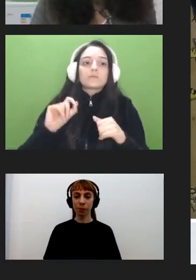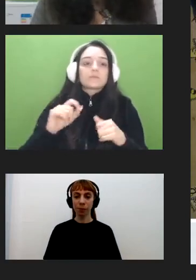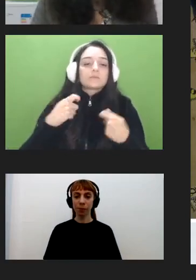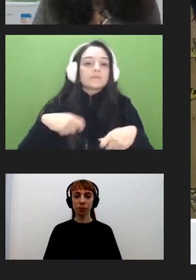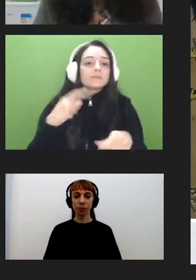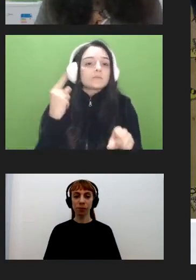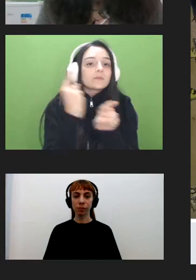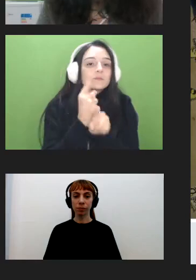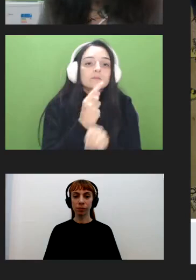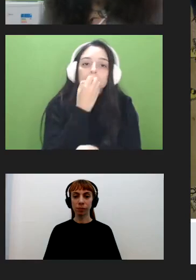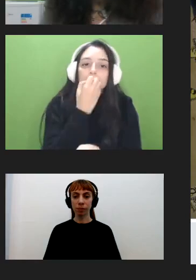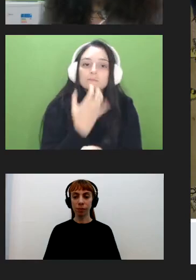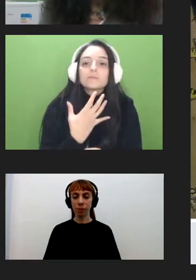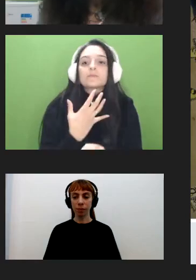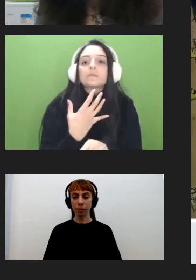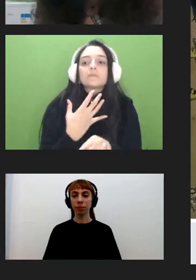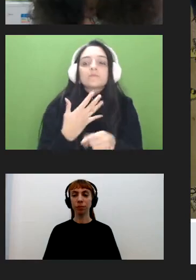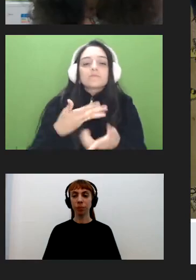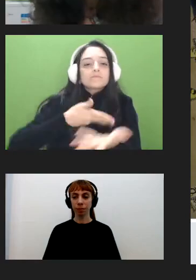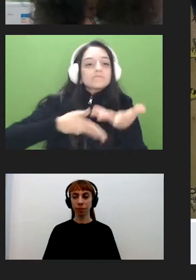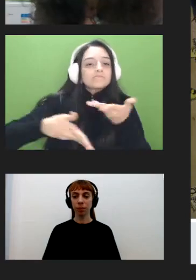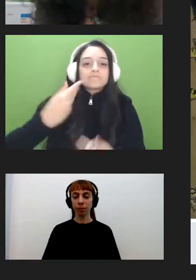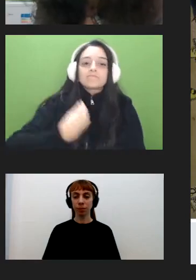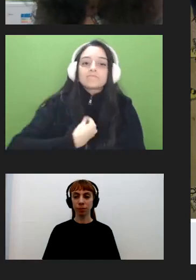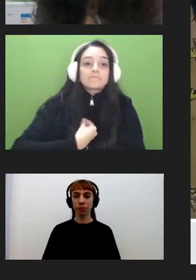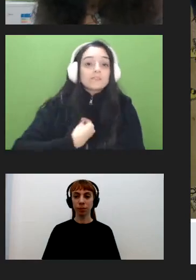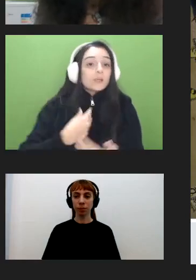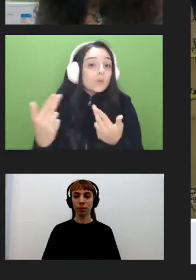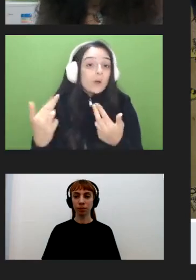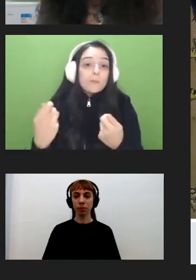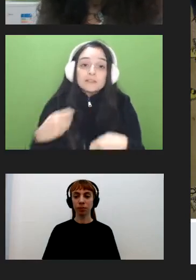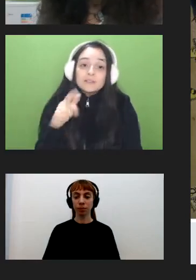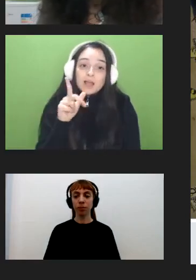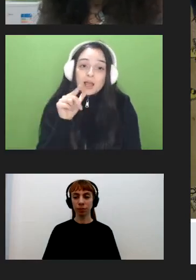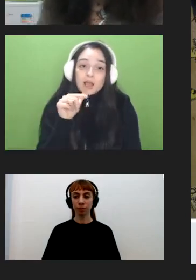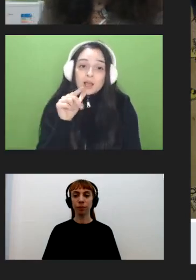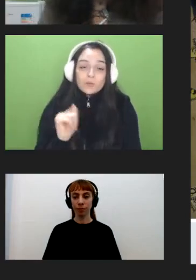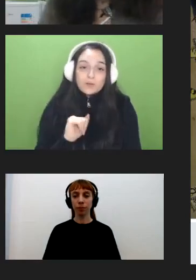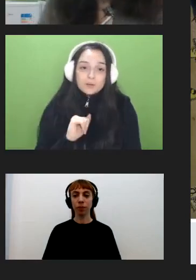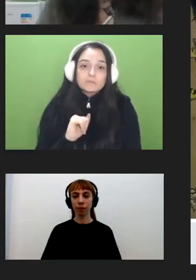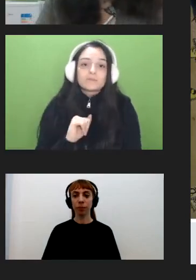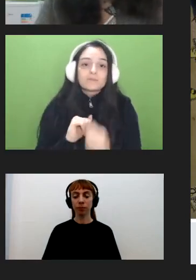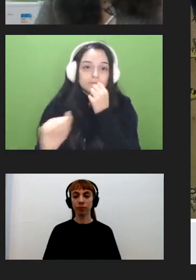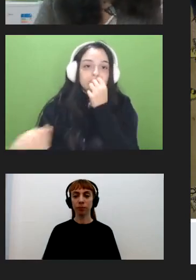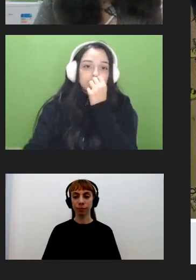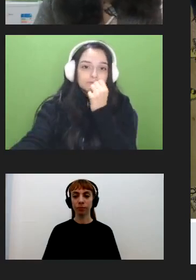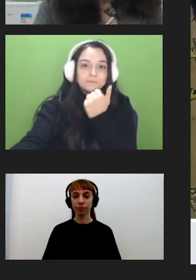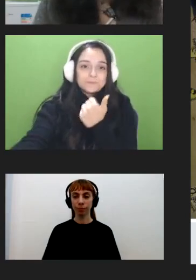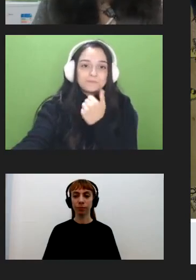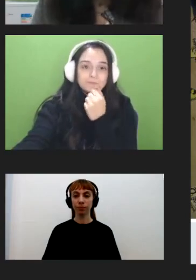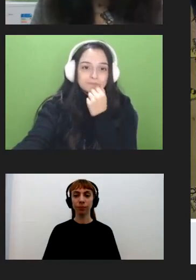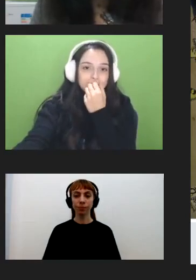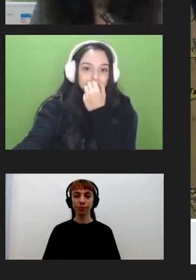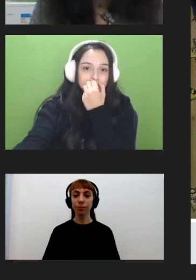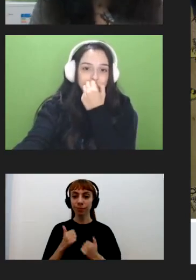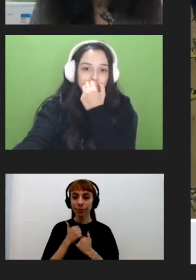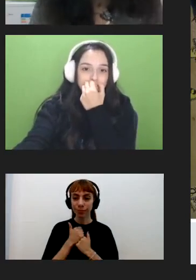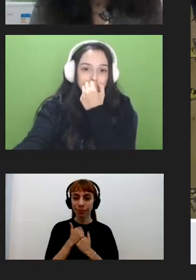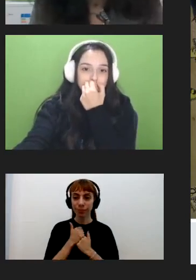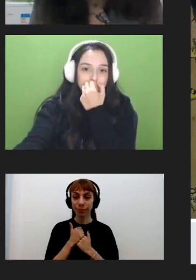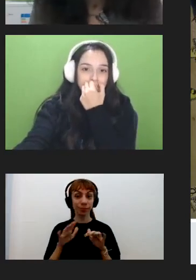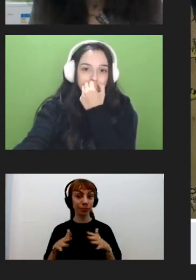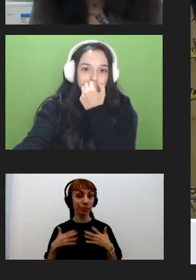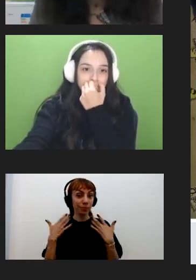a vida, tanto quanto a gente precisa de água. Então, a gente precisa estar hidratado, a gente precisa